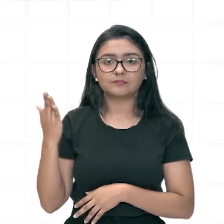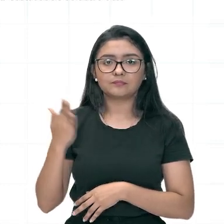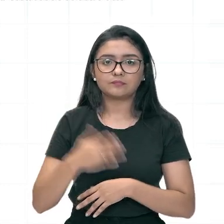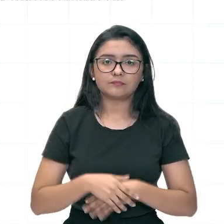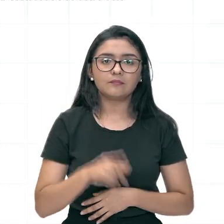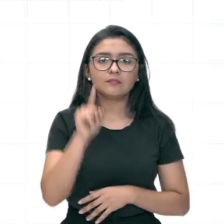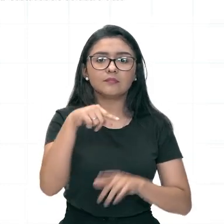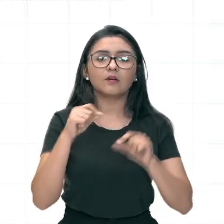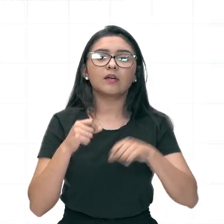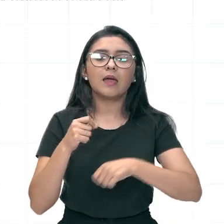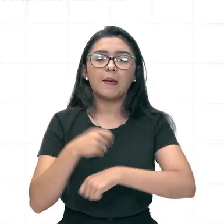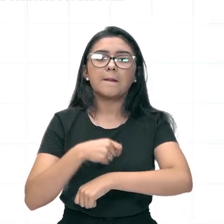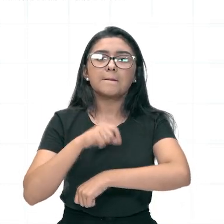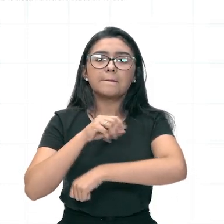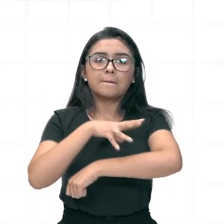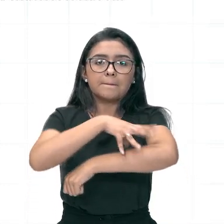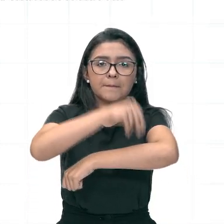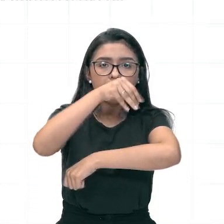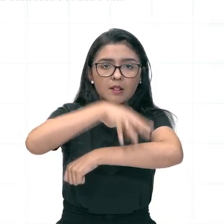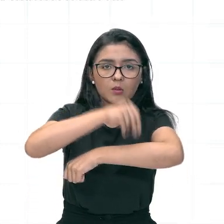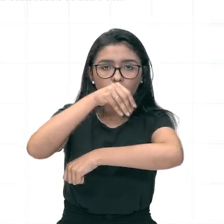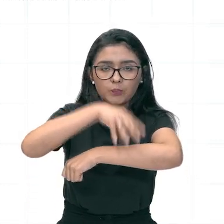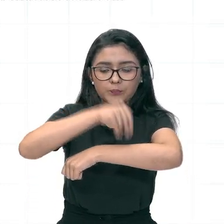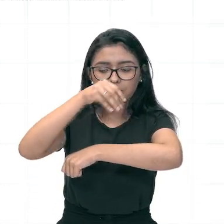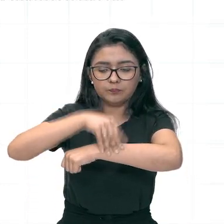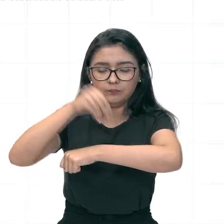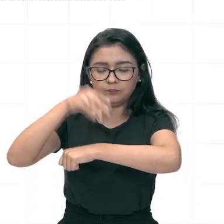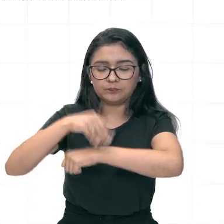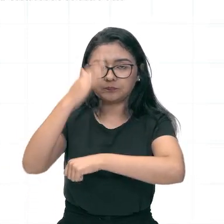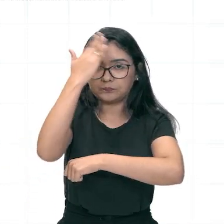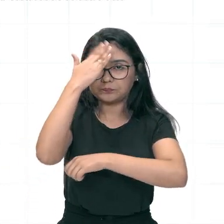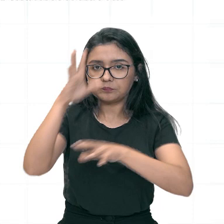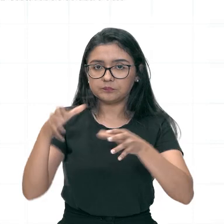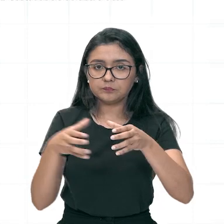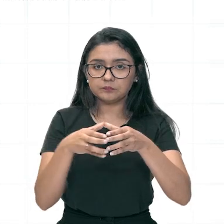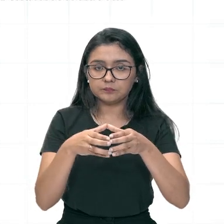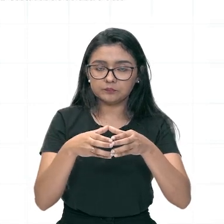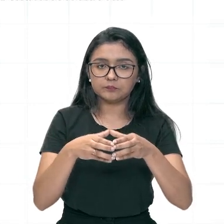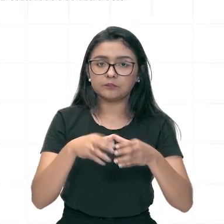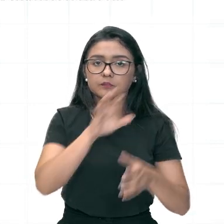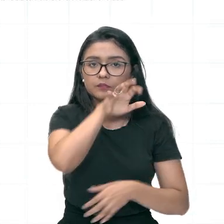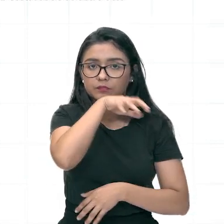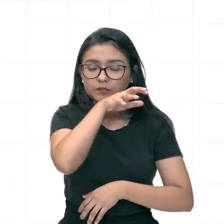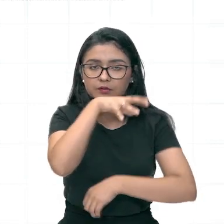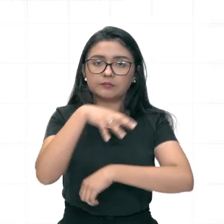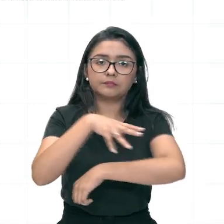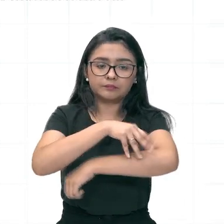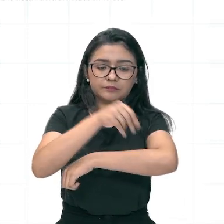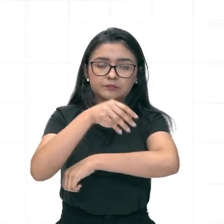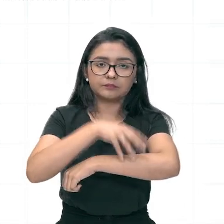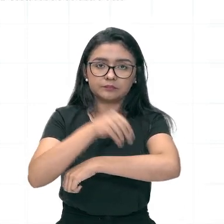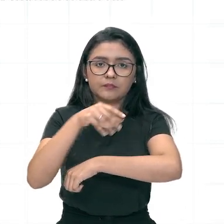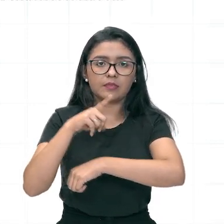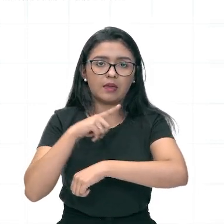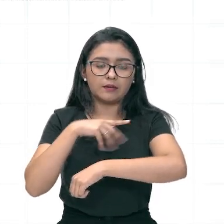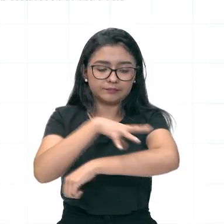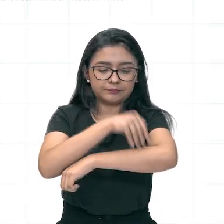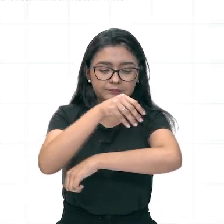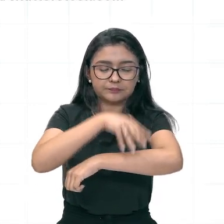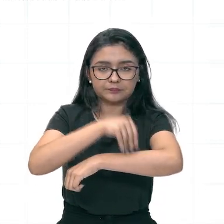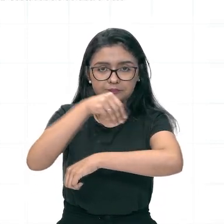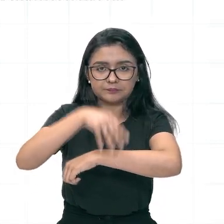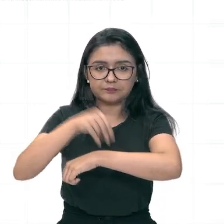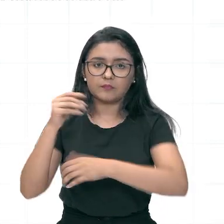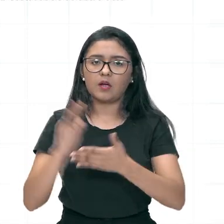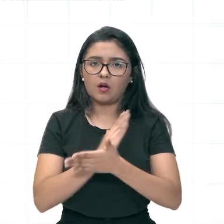observar é a presença de pelos. Então a gente sabe que os mamíferos, né, possuem o corpo todo revestido por pelos,